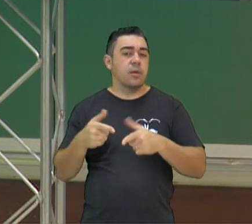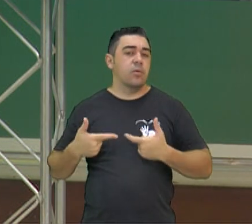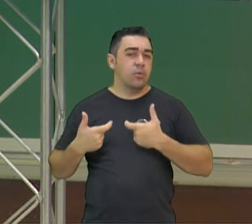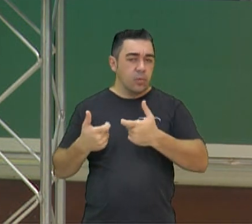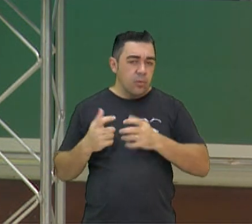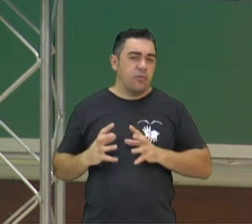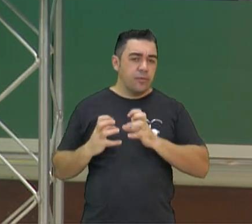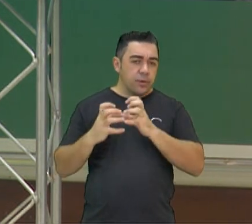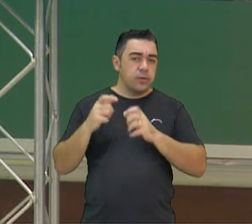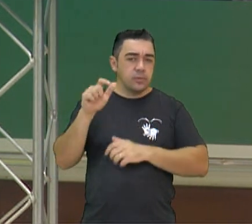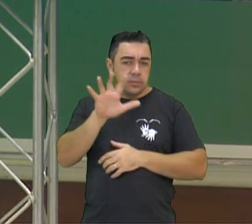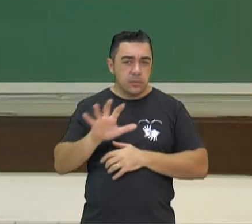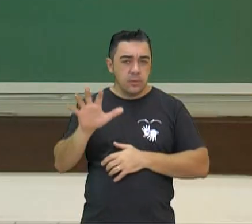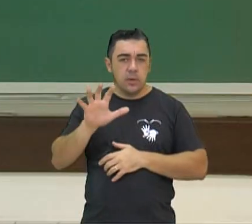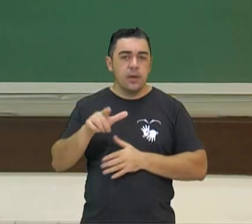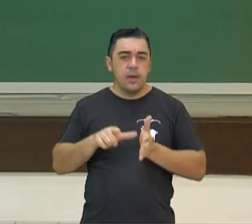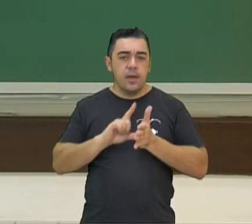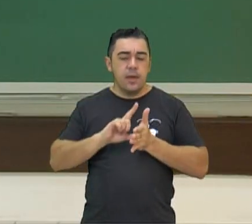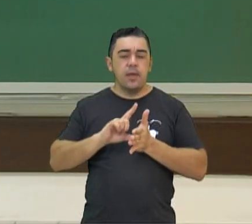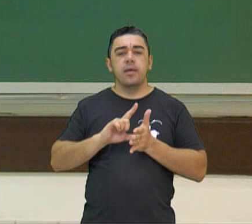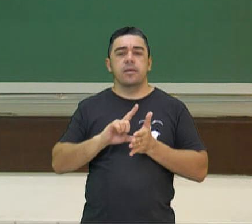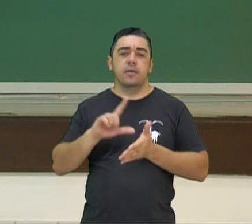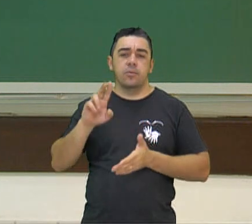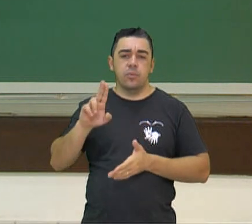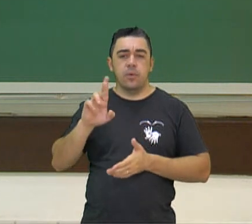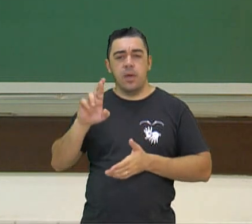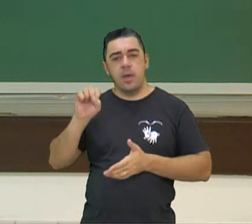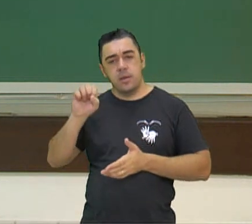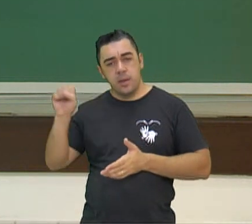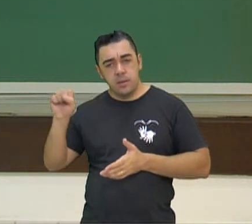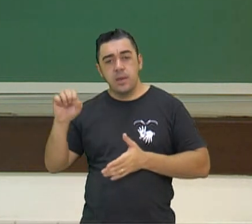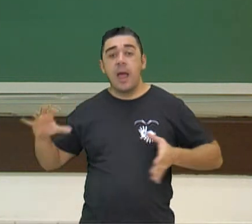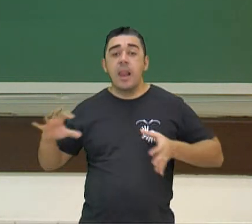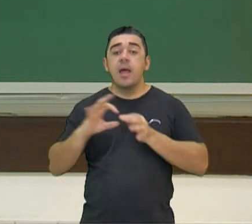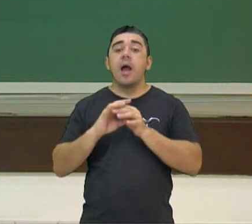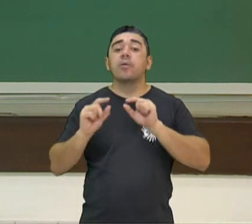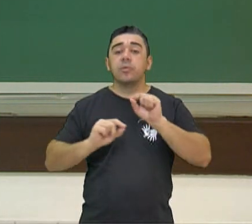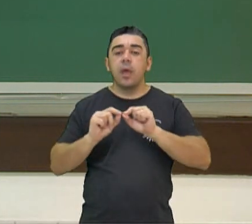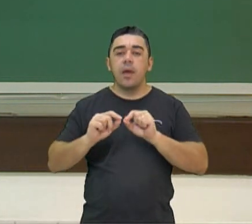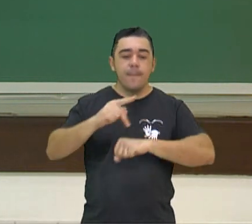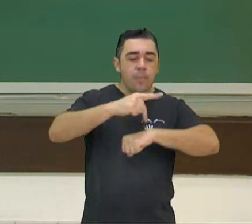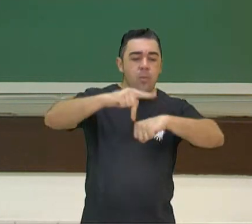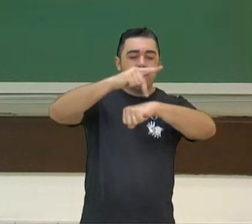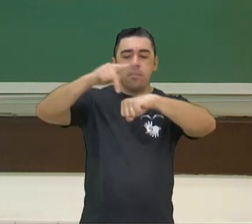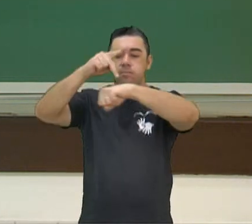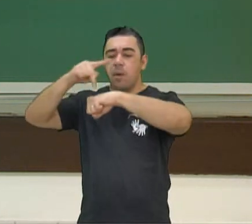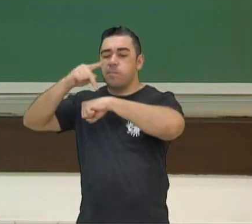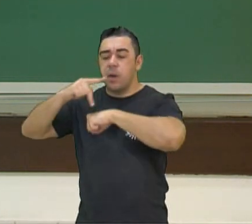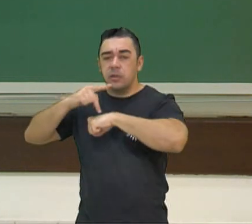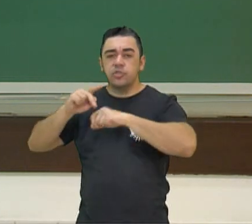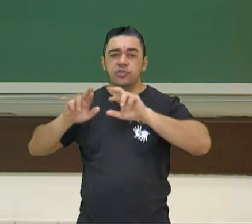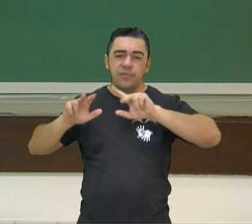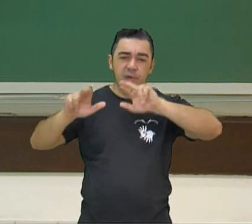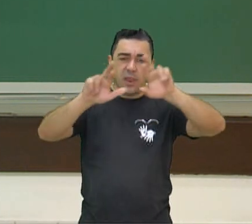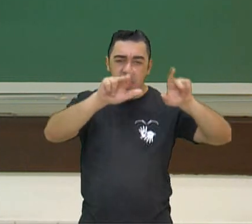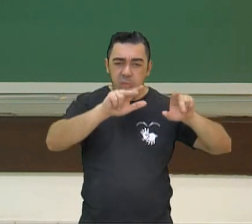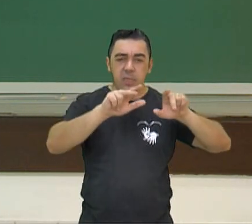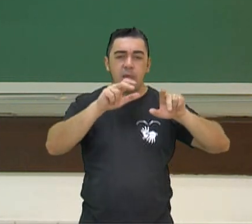Cáucaso, das ex-repúblicas socialistas soviéticas, estão ligadas a povos diferentes, a culturas